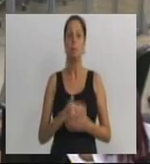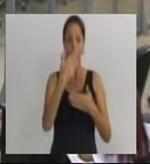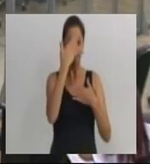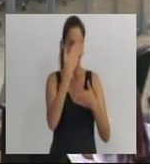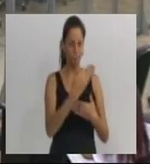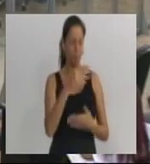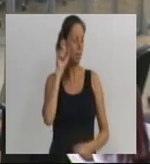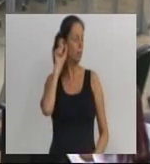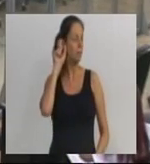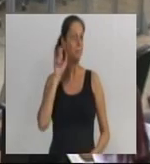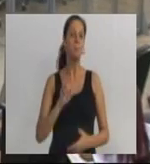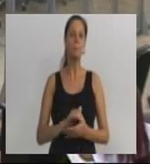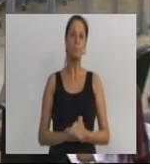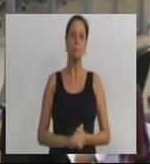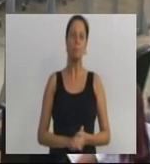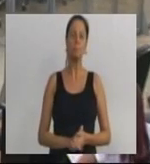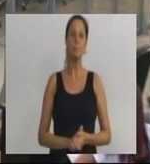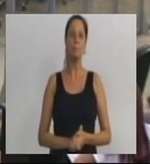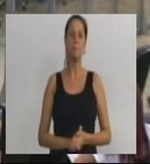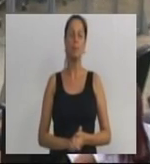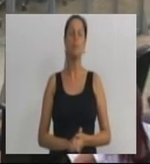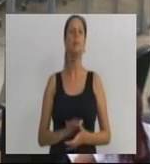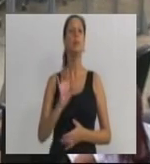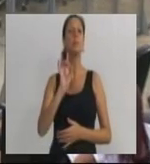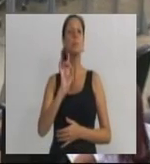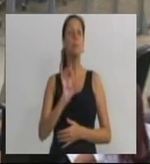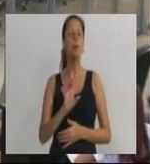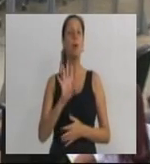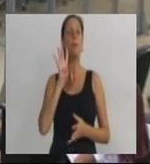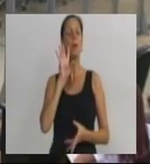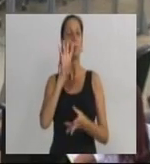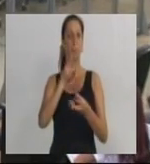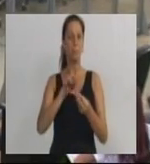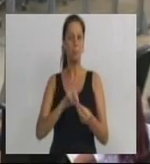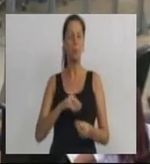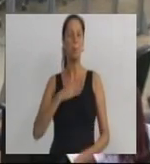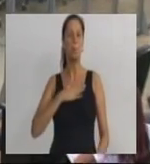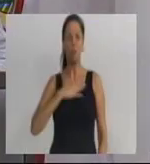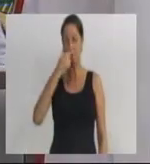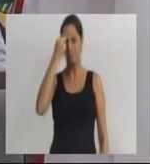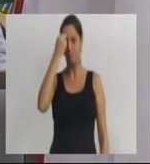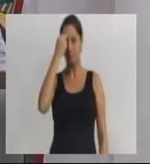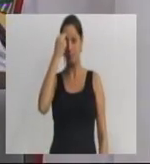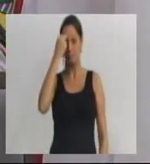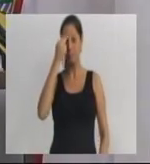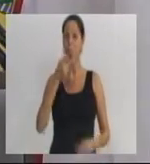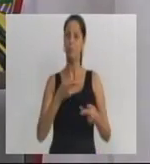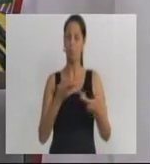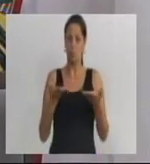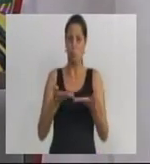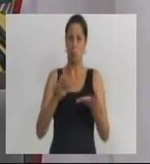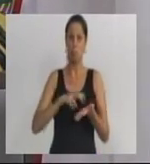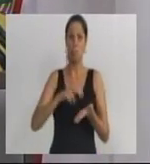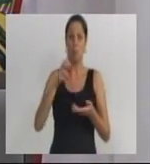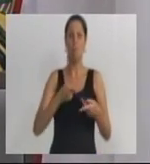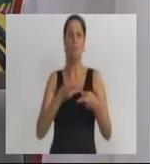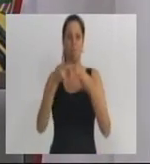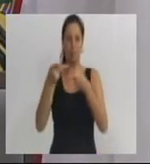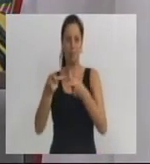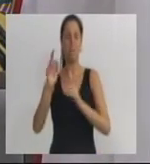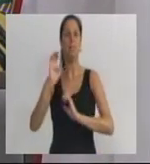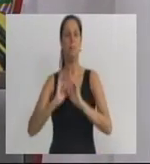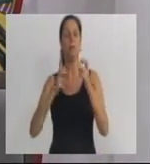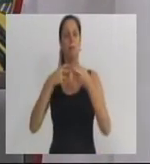Yantes. Obrigado. Obrigado, presidente. Só para, então, concluir o meu raciocínio para com a visita de hoje amanhã, é claro que nós